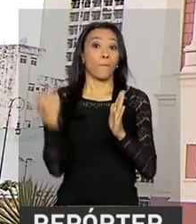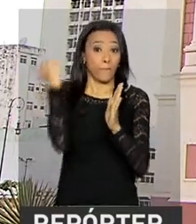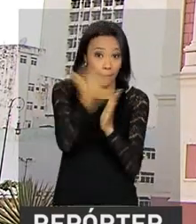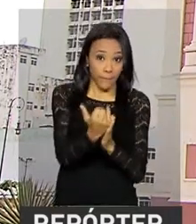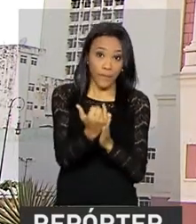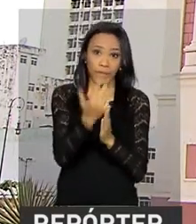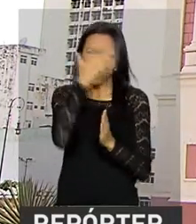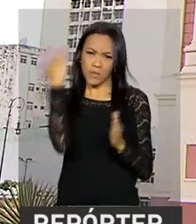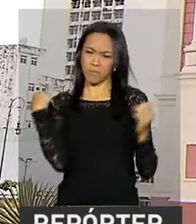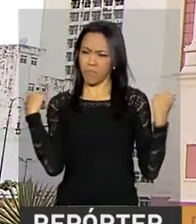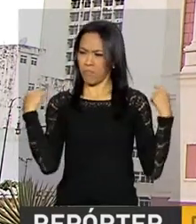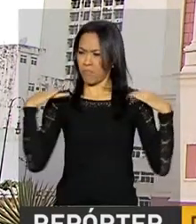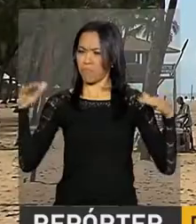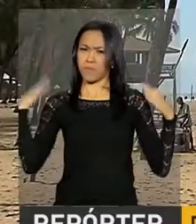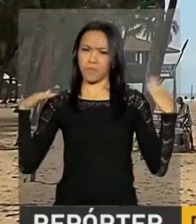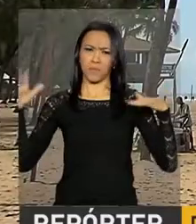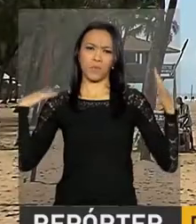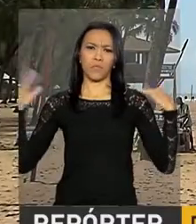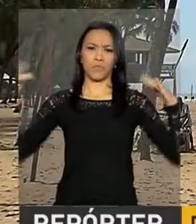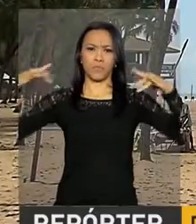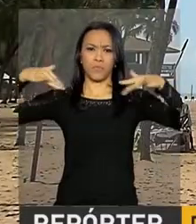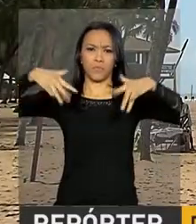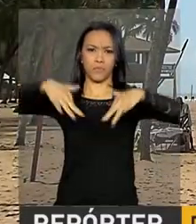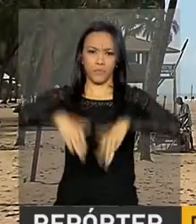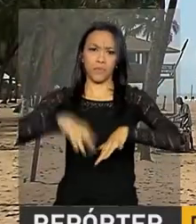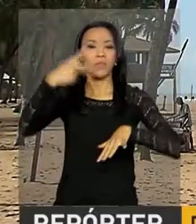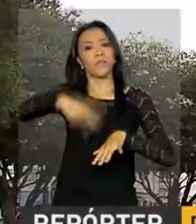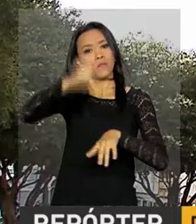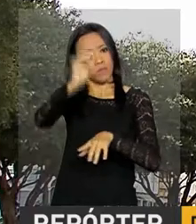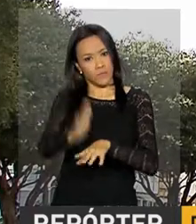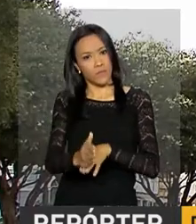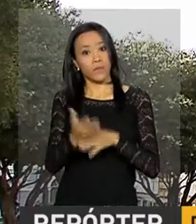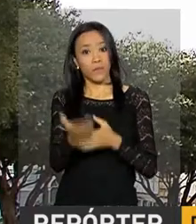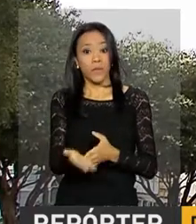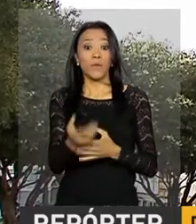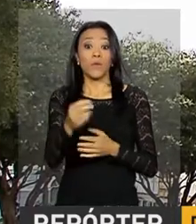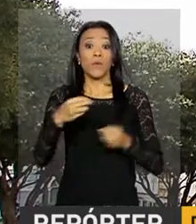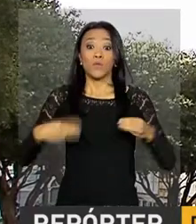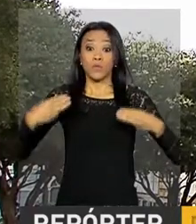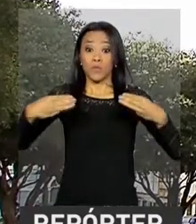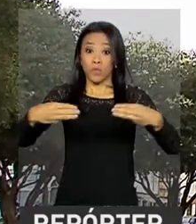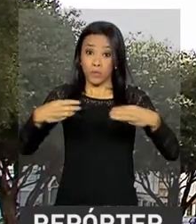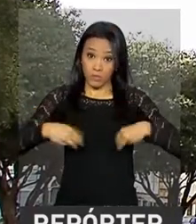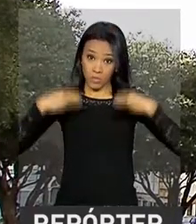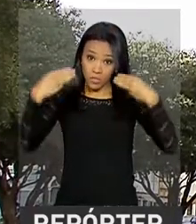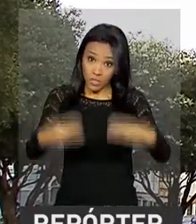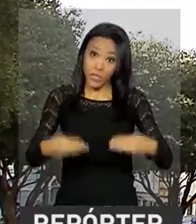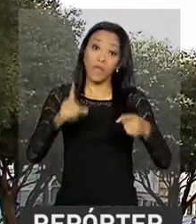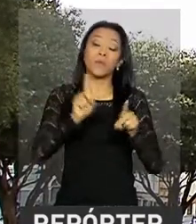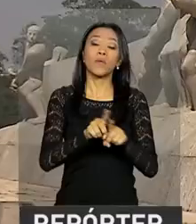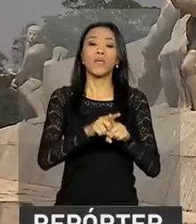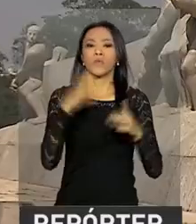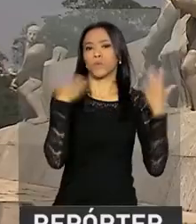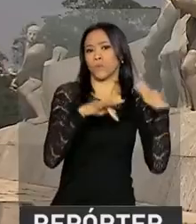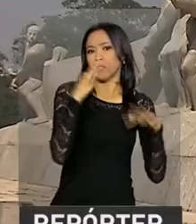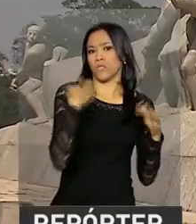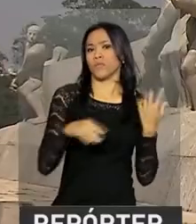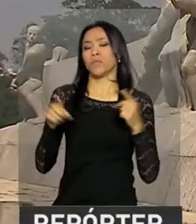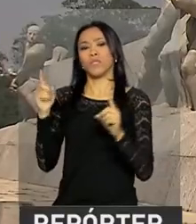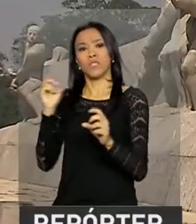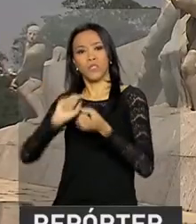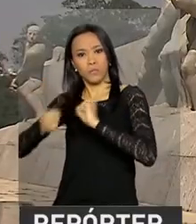de visitantes nacionais e internacionais no país os ministérios do turismo e do planejamento o